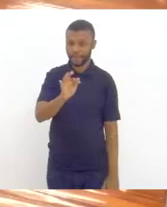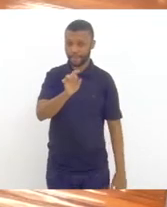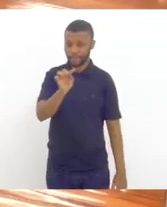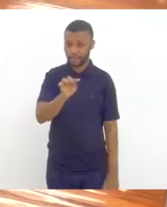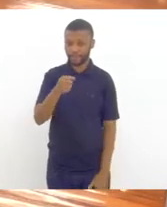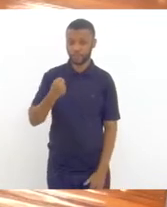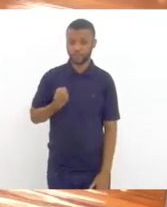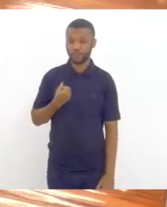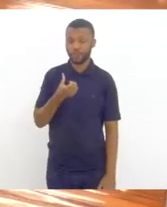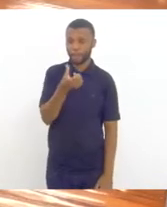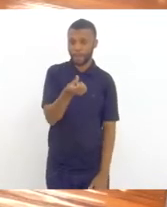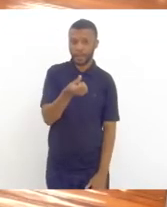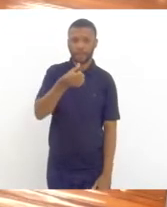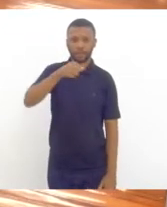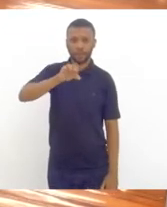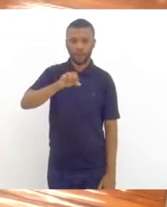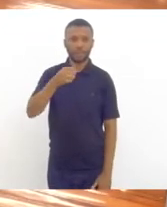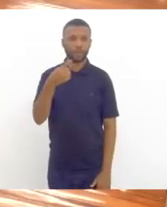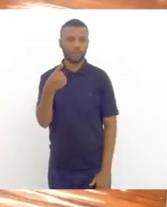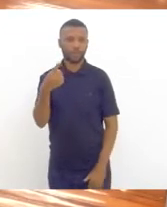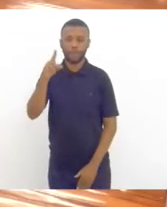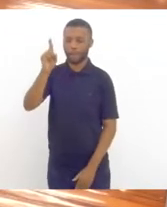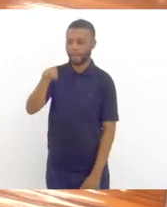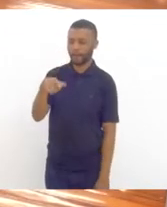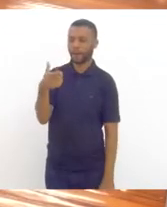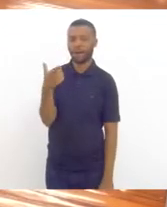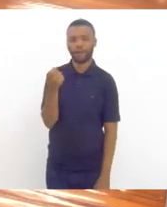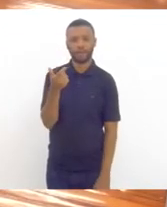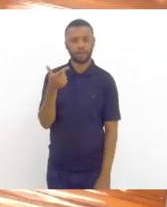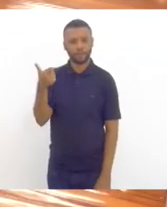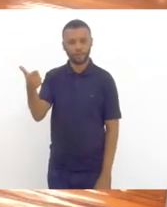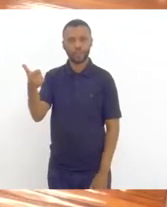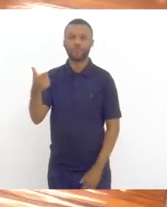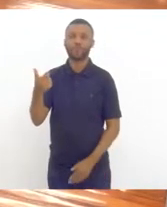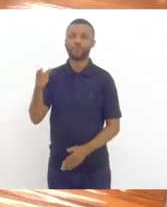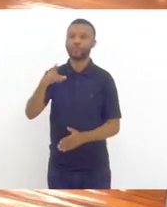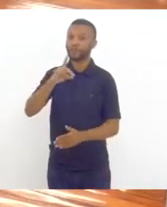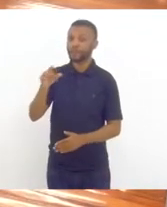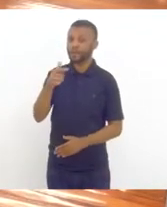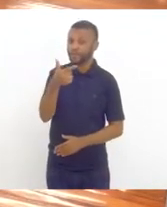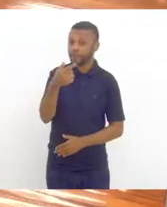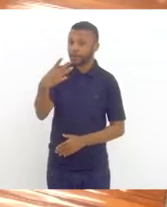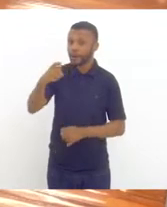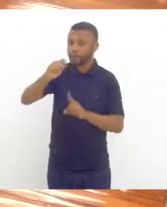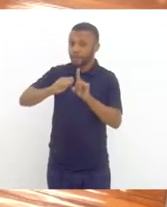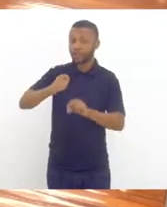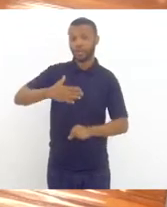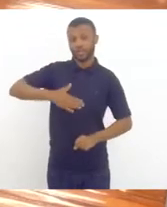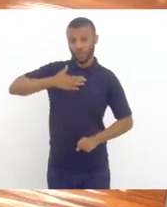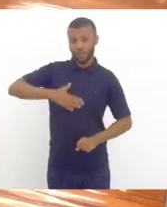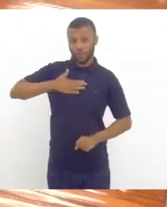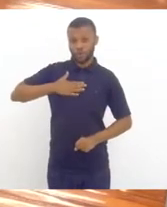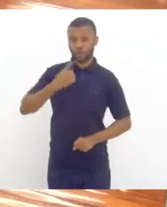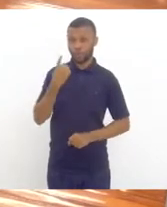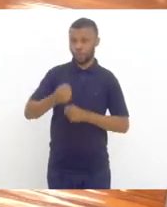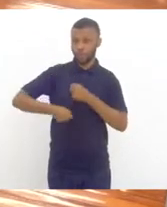691 de 2021, de 24 de agosto, já fez um ano,